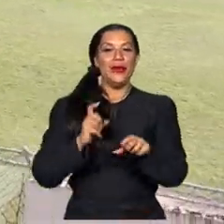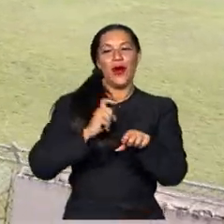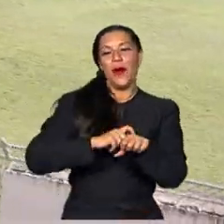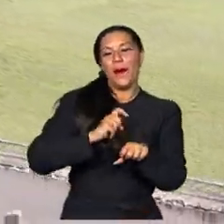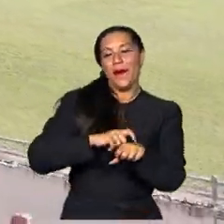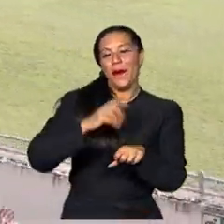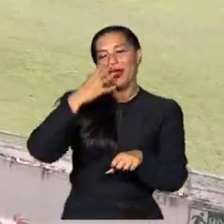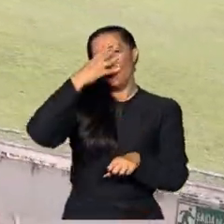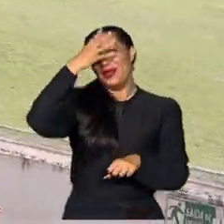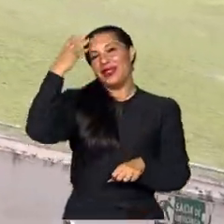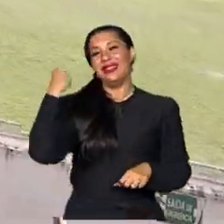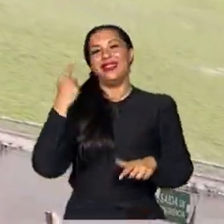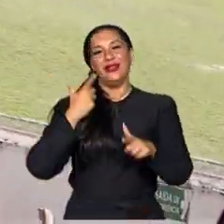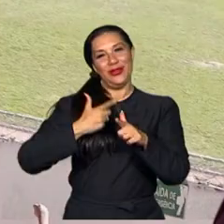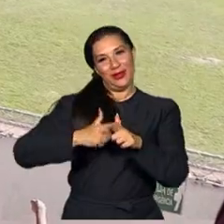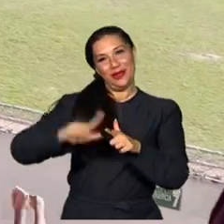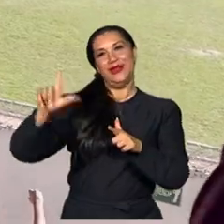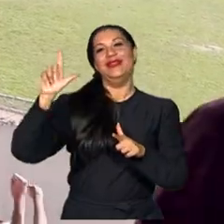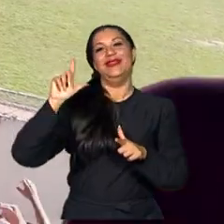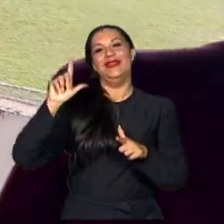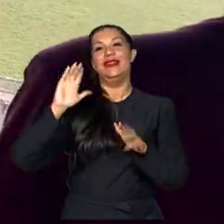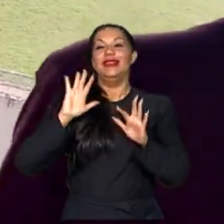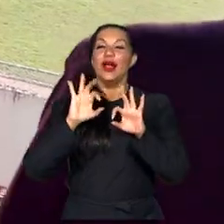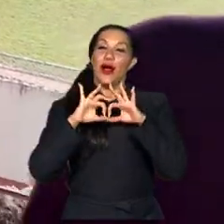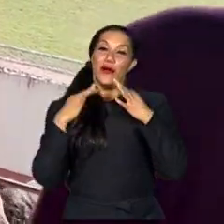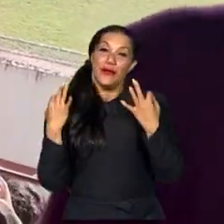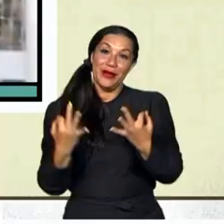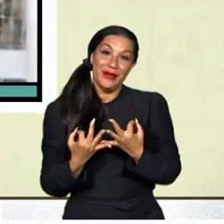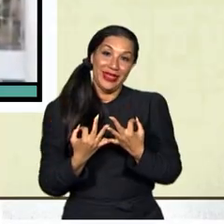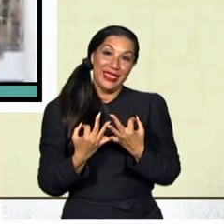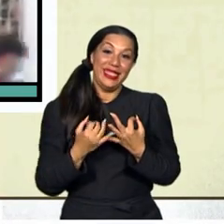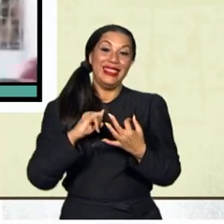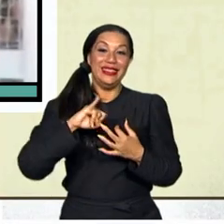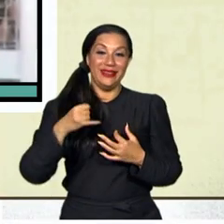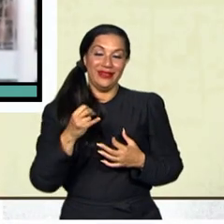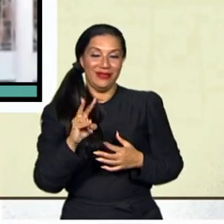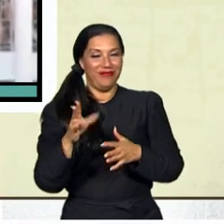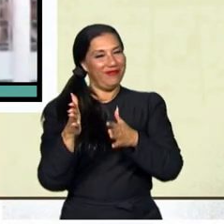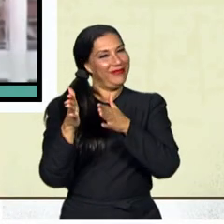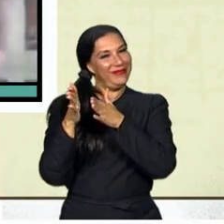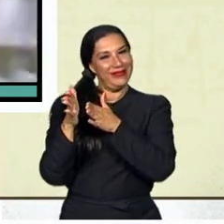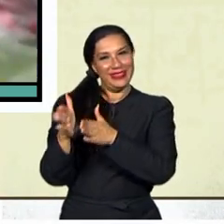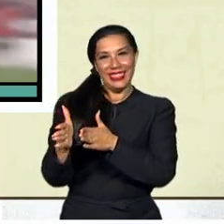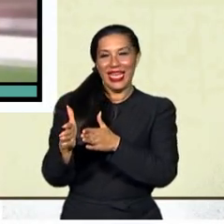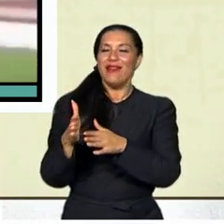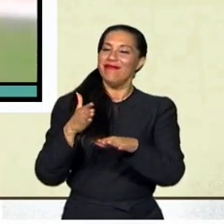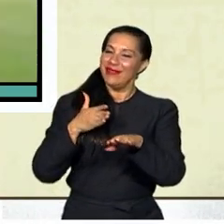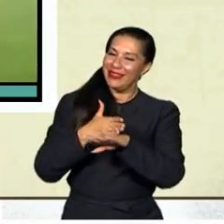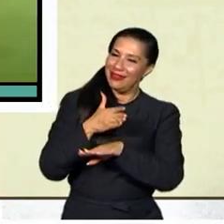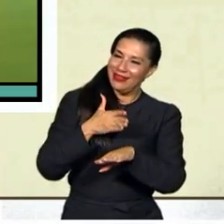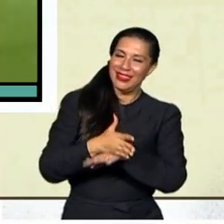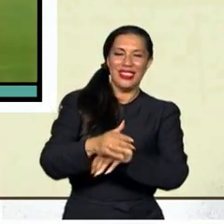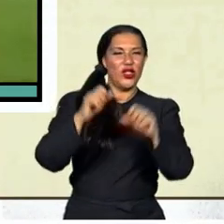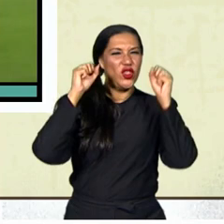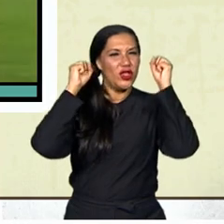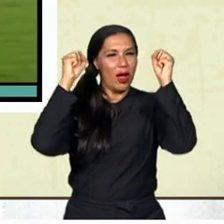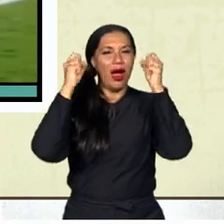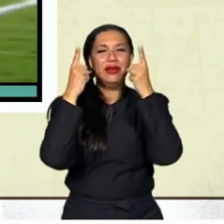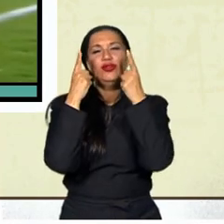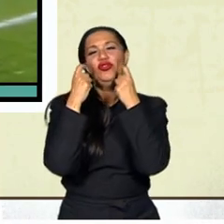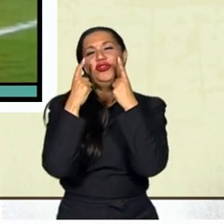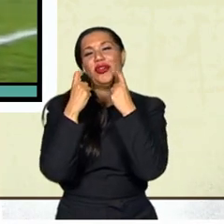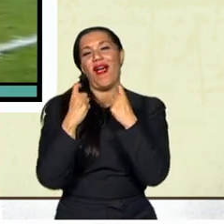para esquecer os problemas. A família juventina é fiel, comparece, torce,